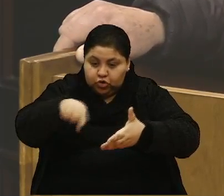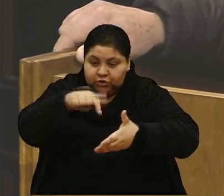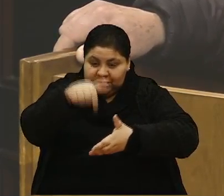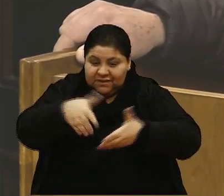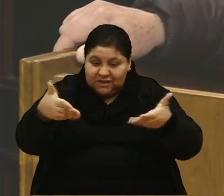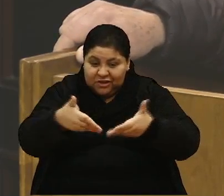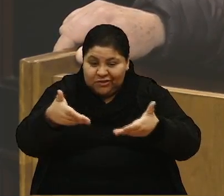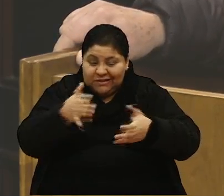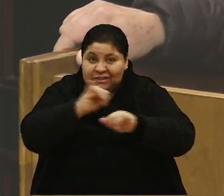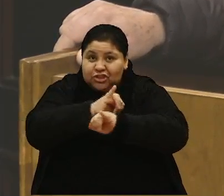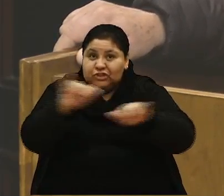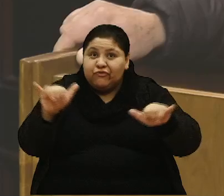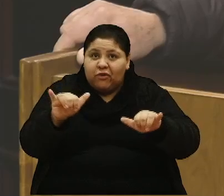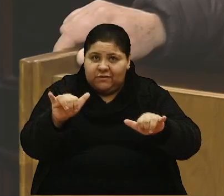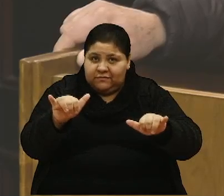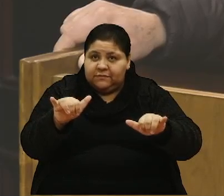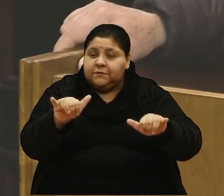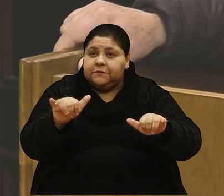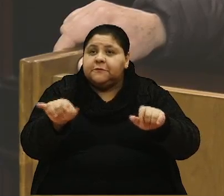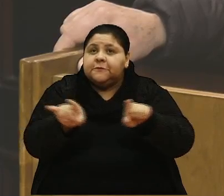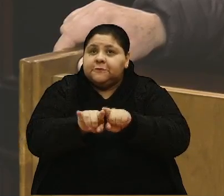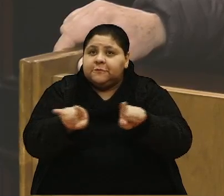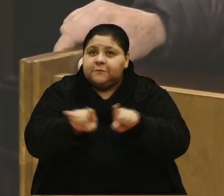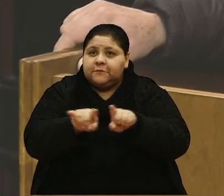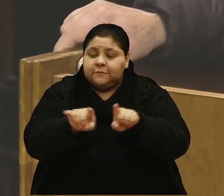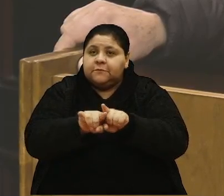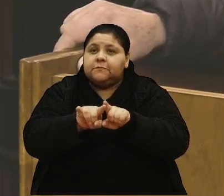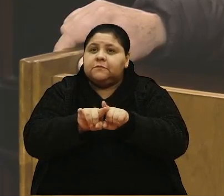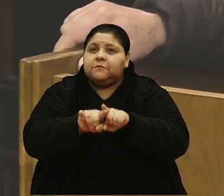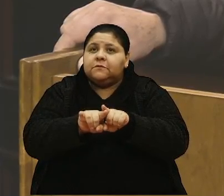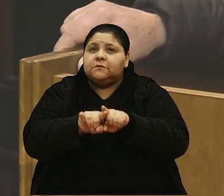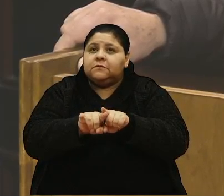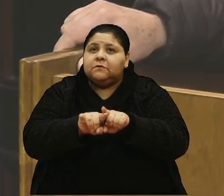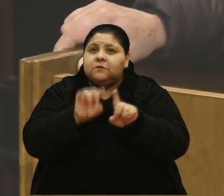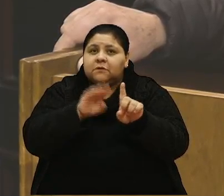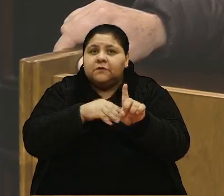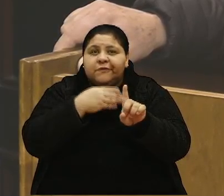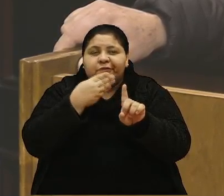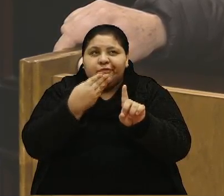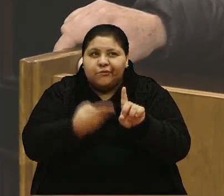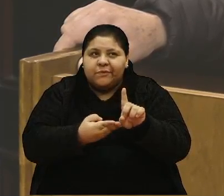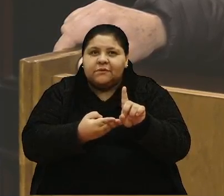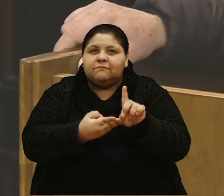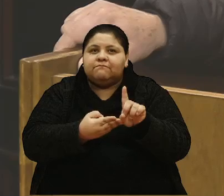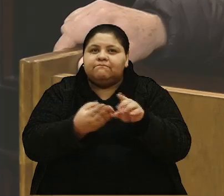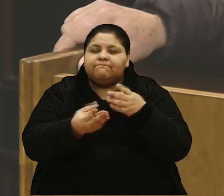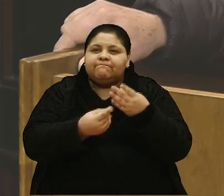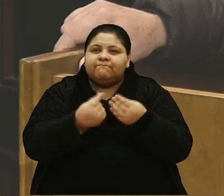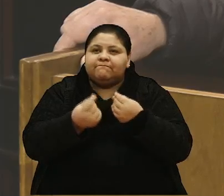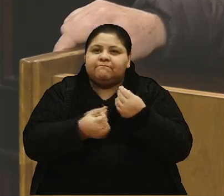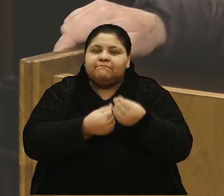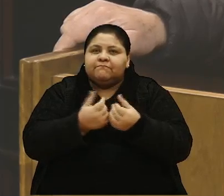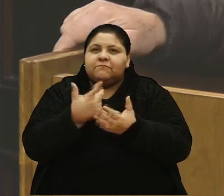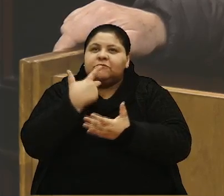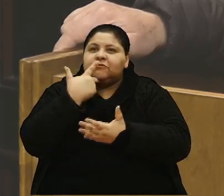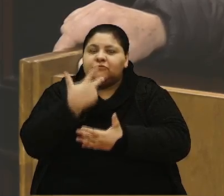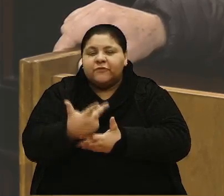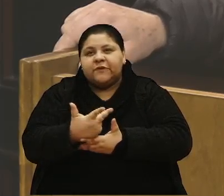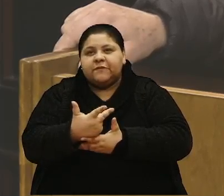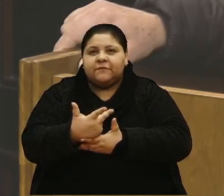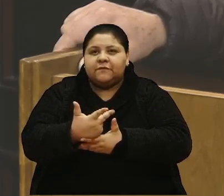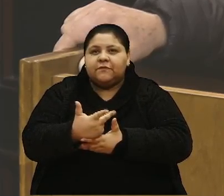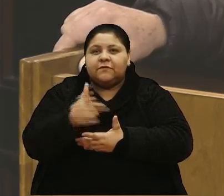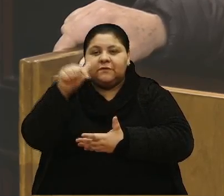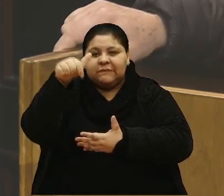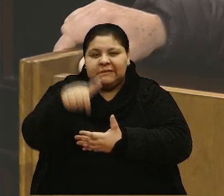hoje divulgando e também homenageando de uma certa forma, falando que